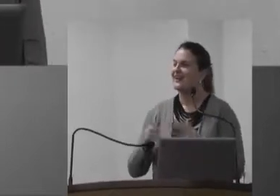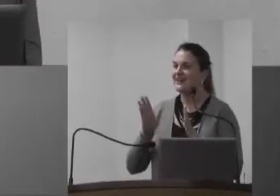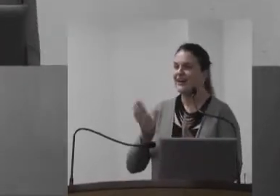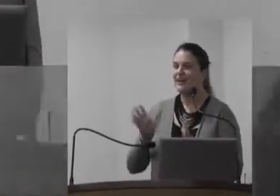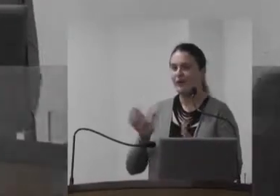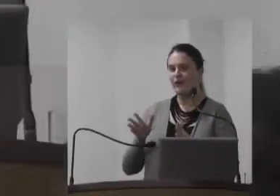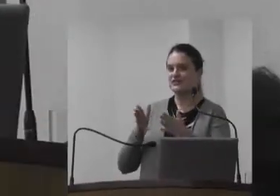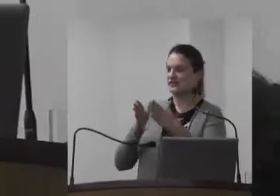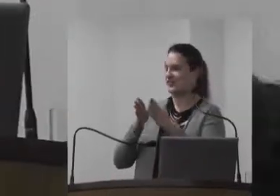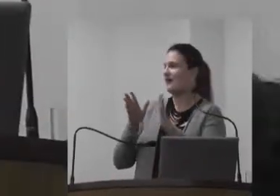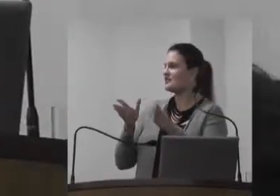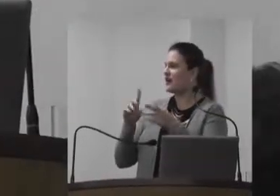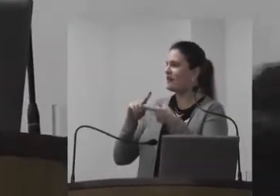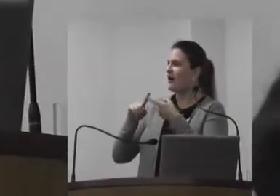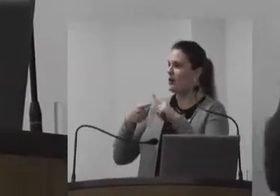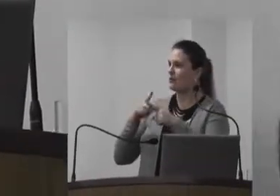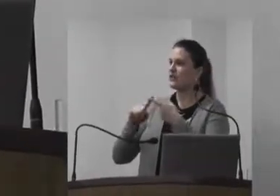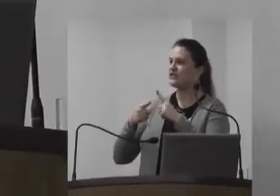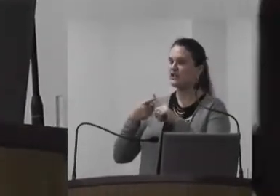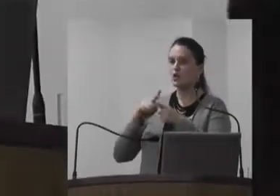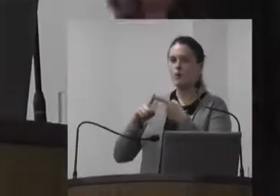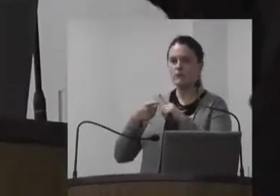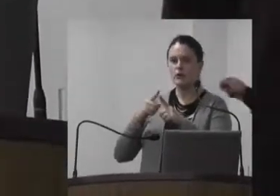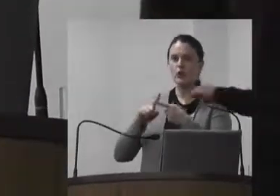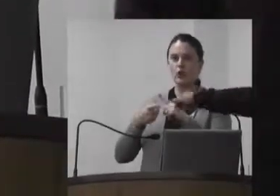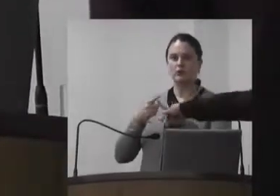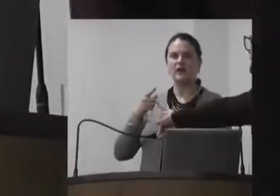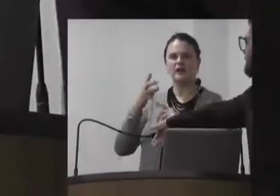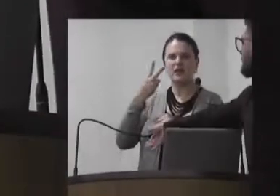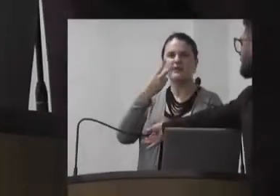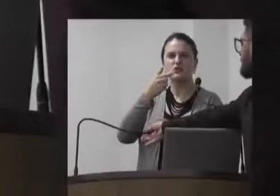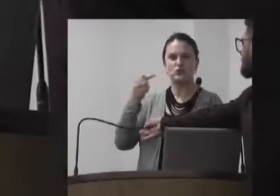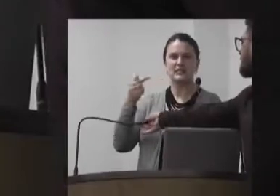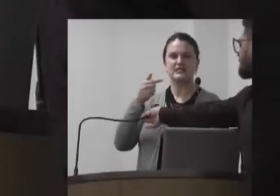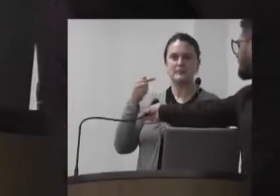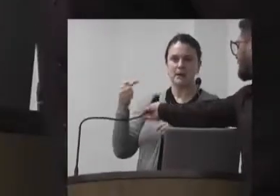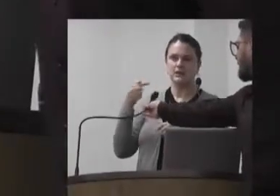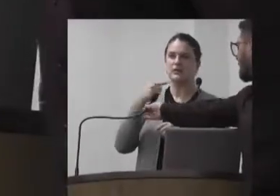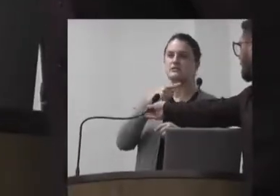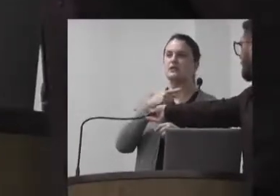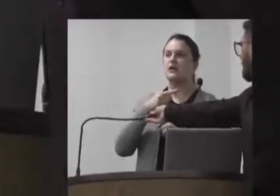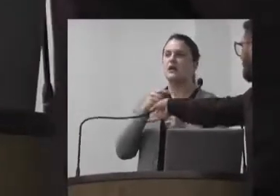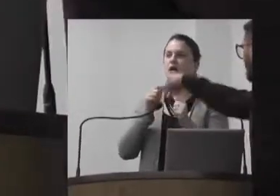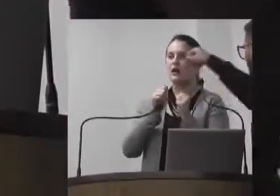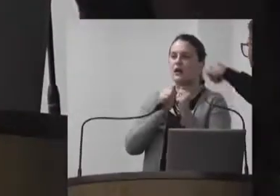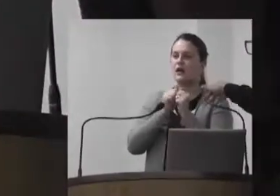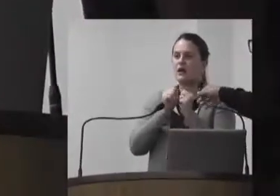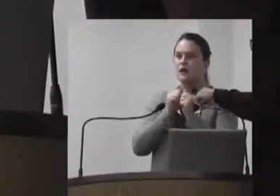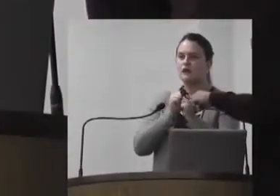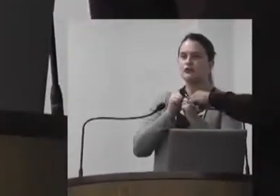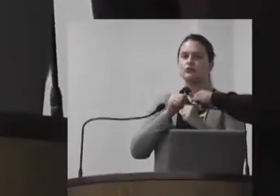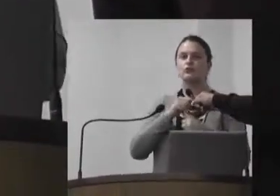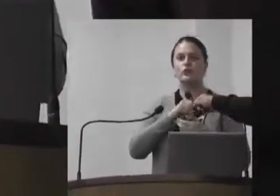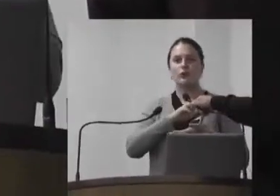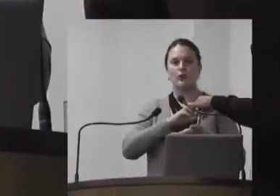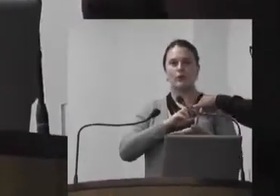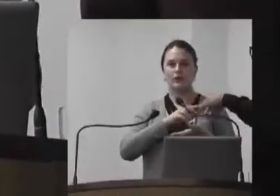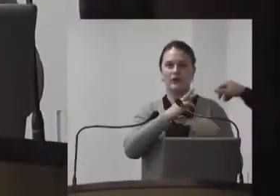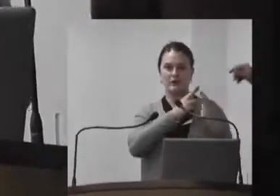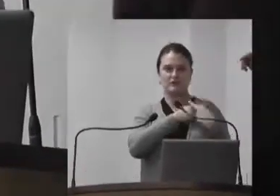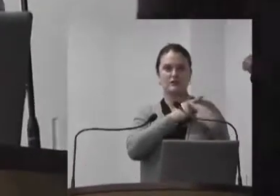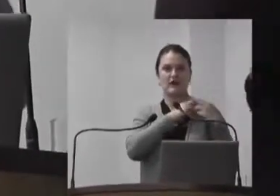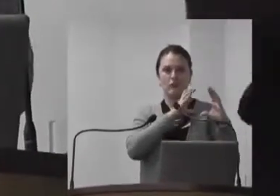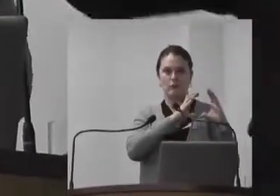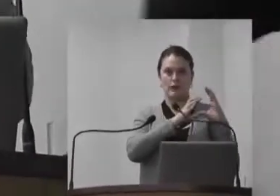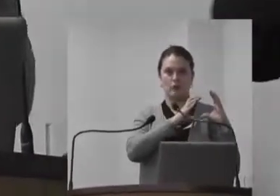né? E aí hoje, né, já algo que a gente combinou, né, já umas 2 semanas, junto